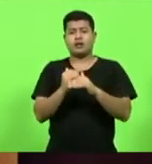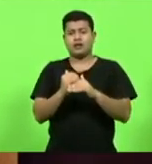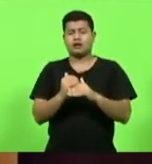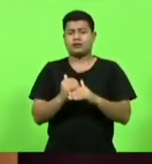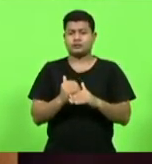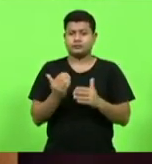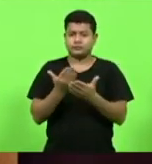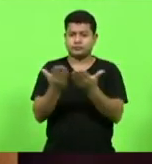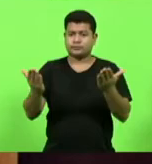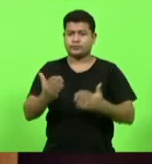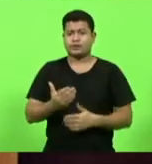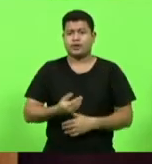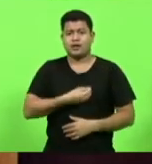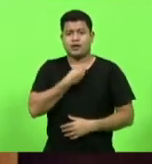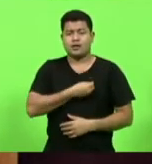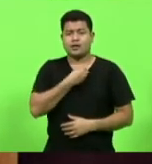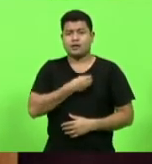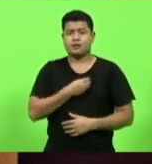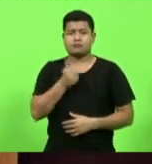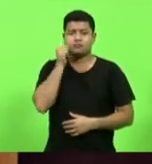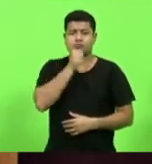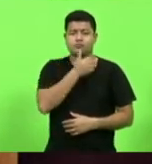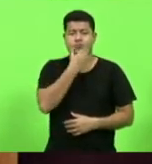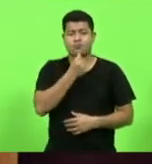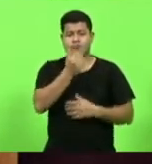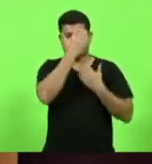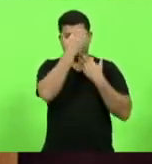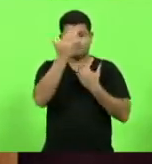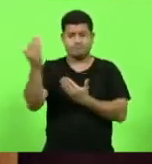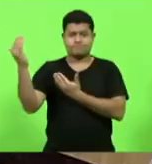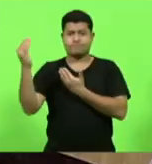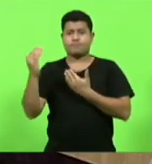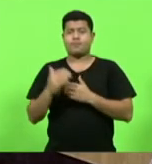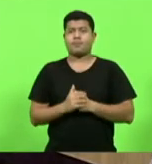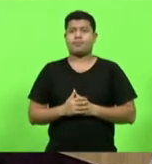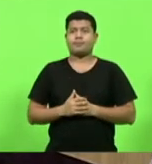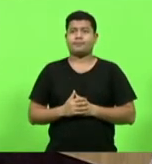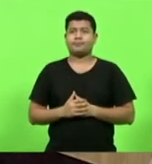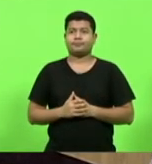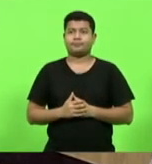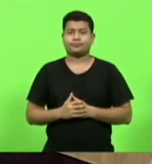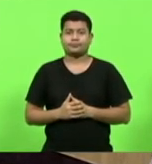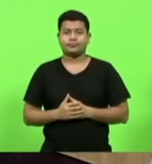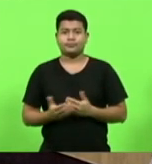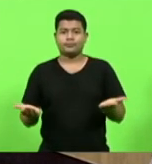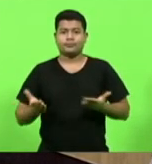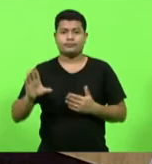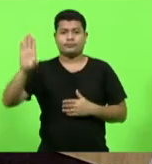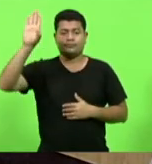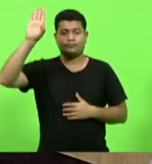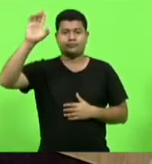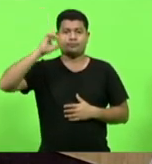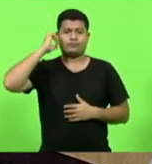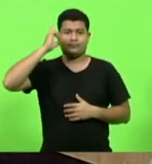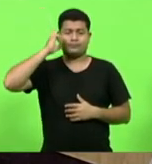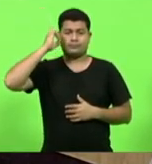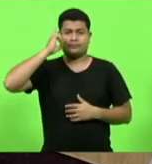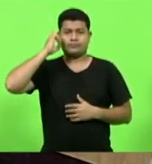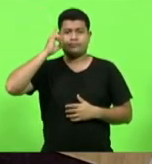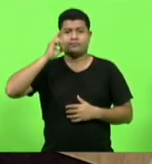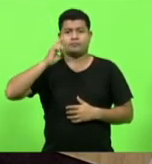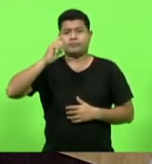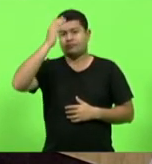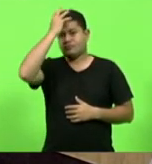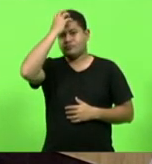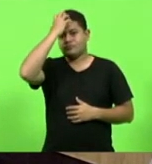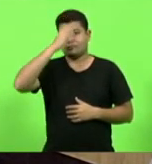vocês, mulheres e homens. Obrigada. Pela ordem, senhor presidente. Pela ordem, deputado Ismael dos Santos.